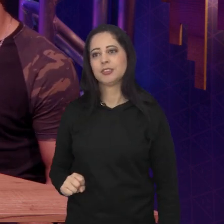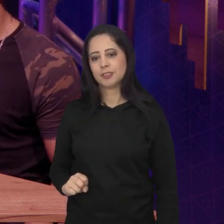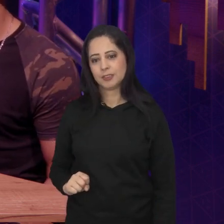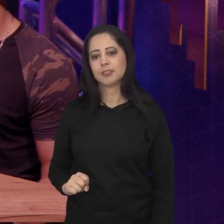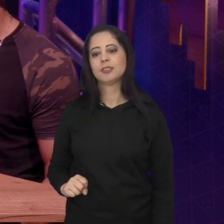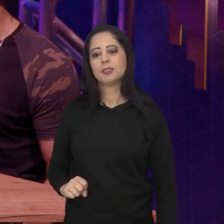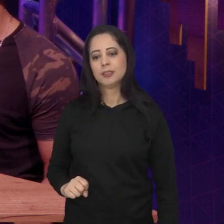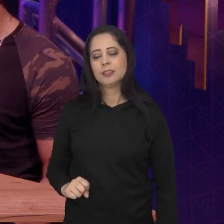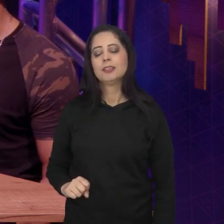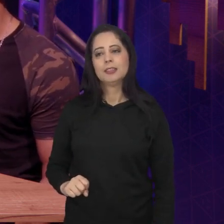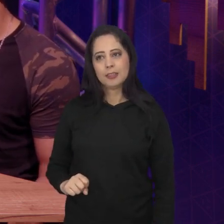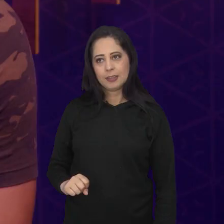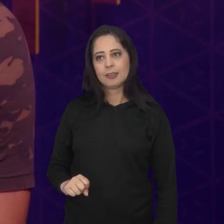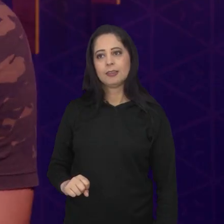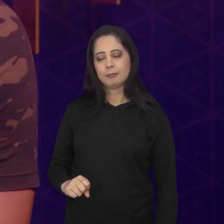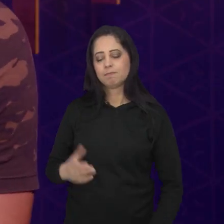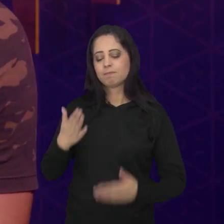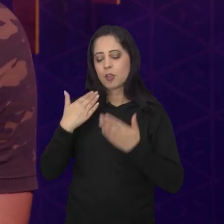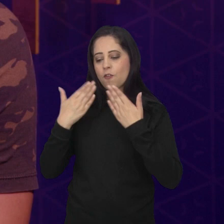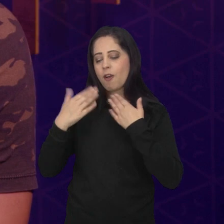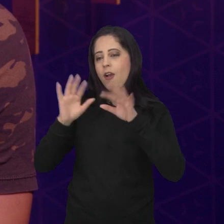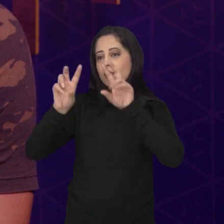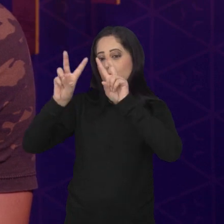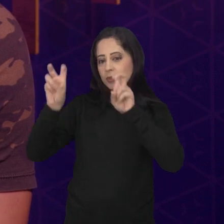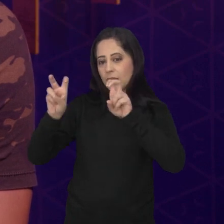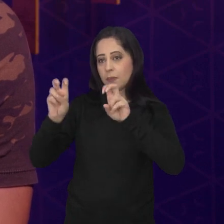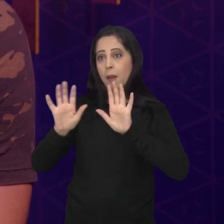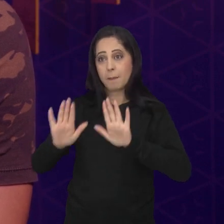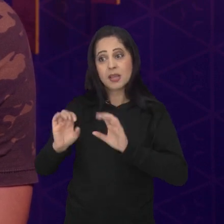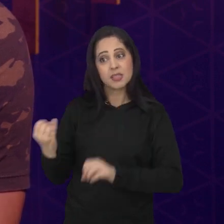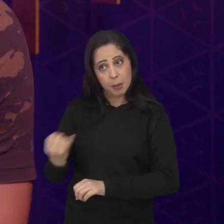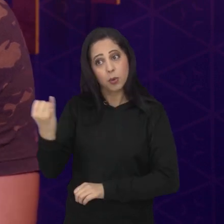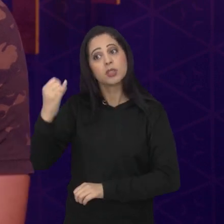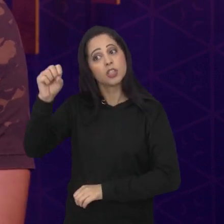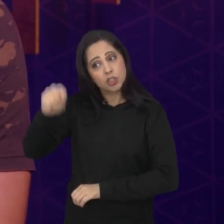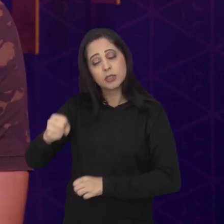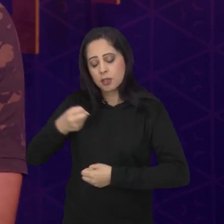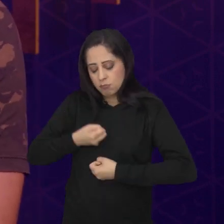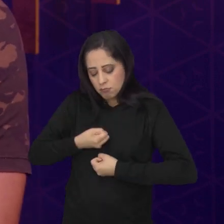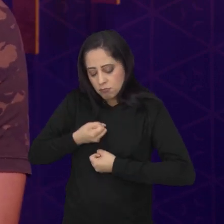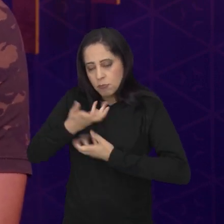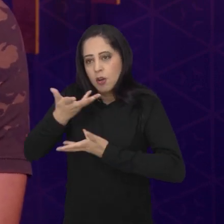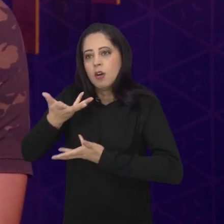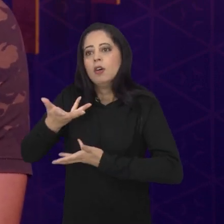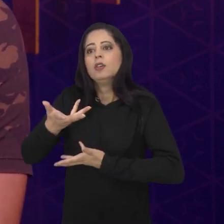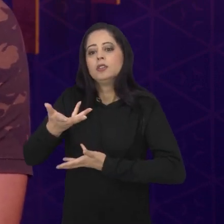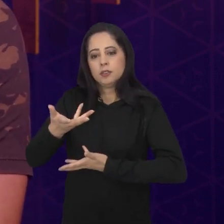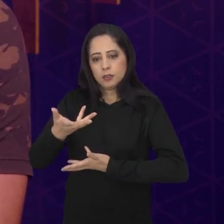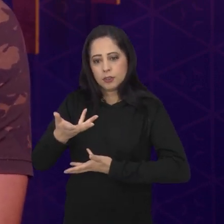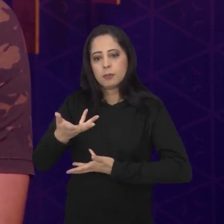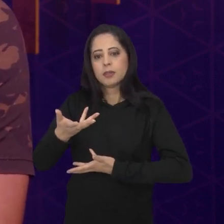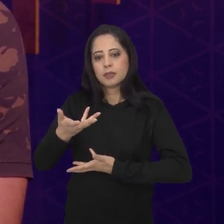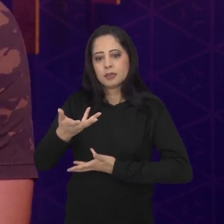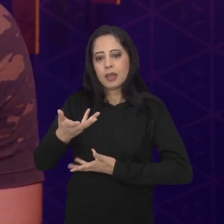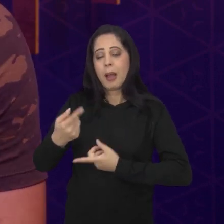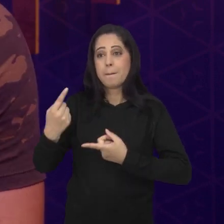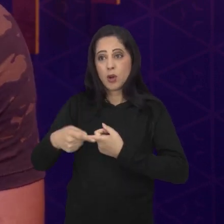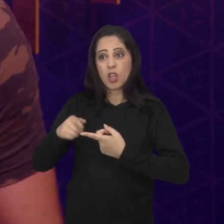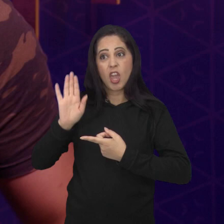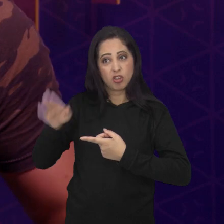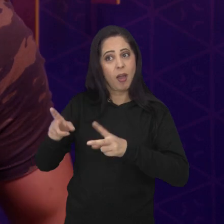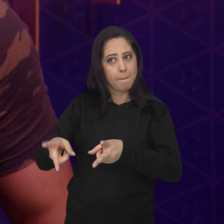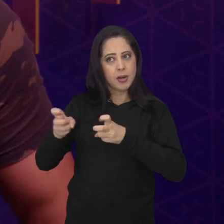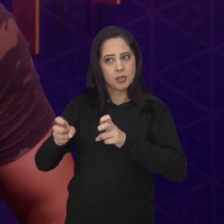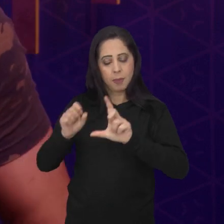É um ponto bastante sensível, né, da gente falar, mas é importante a gente falar também, porque